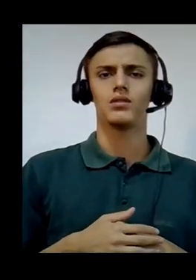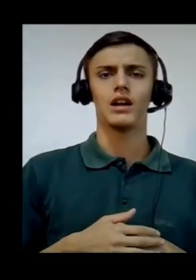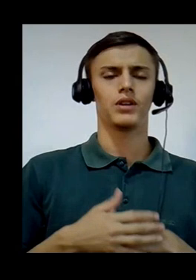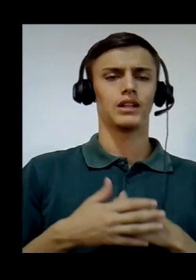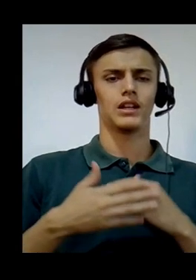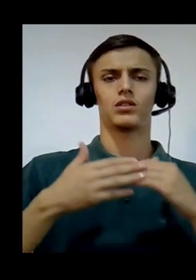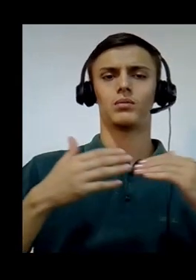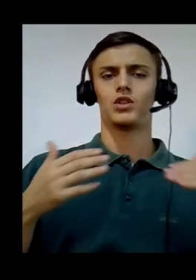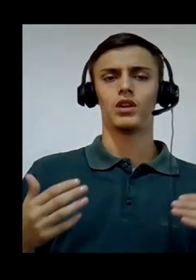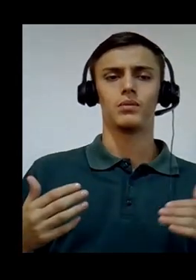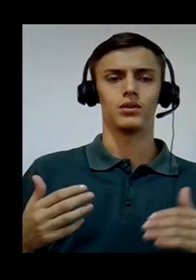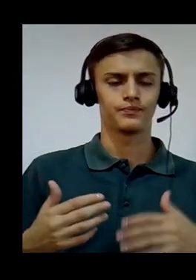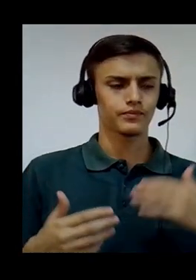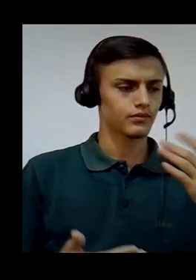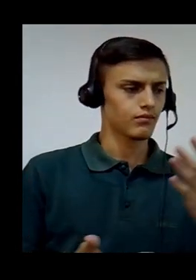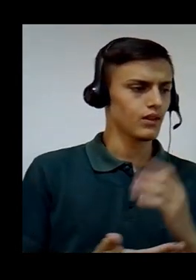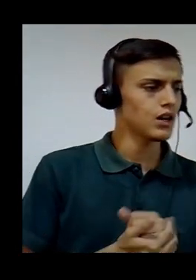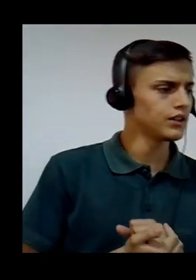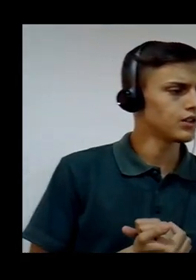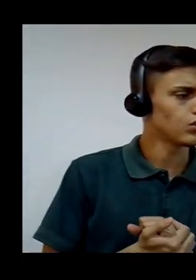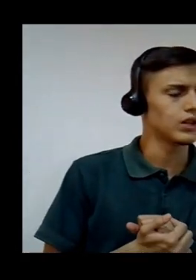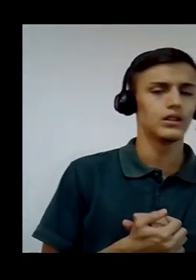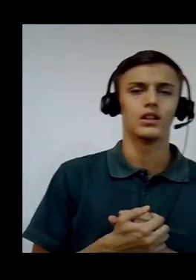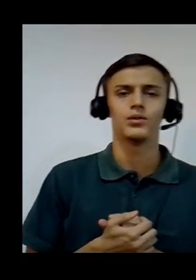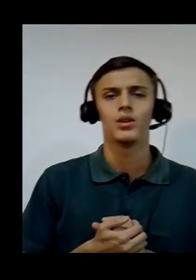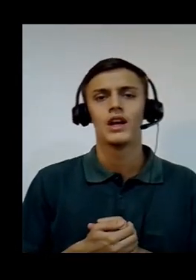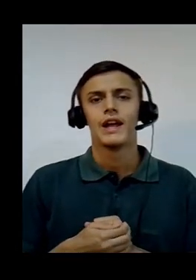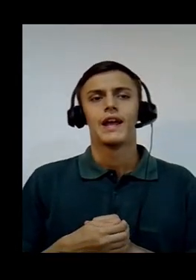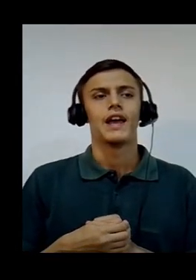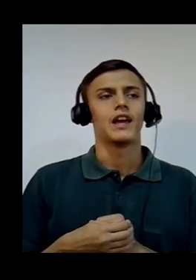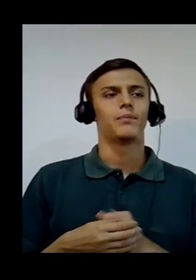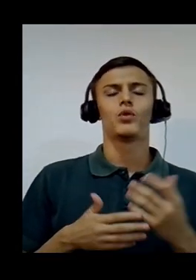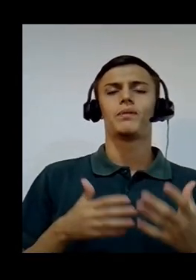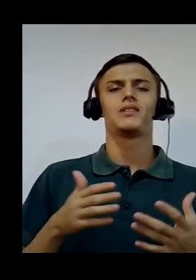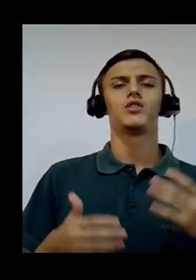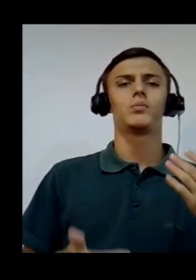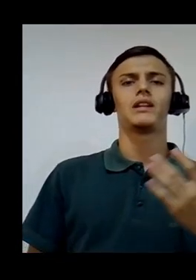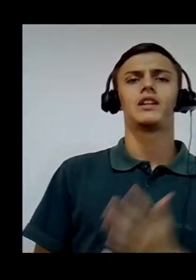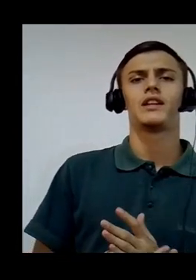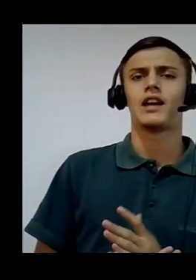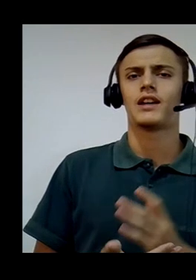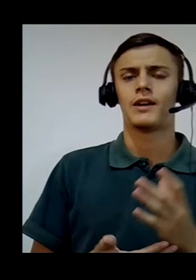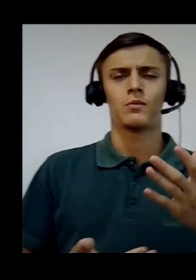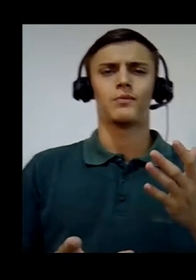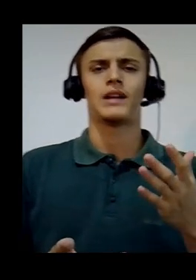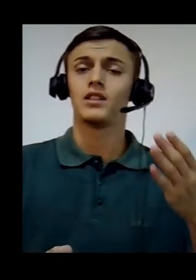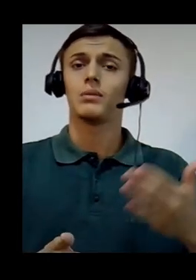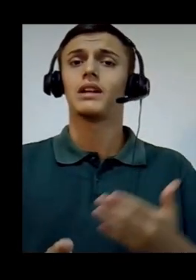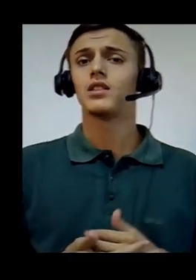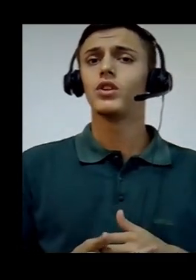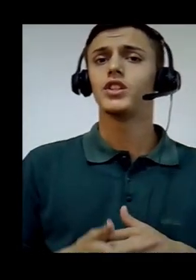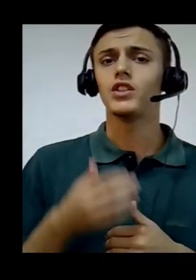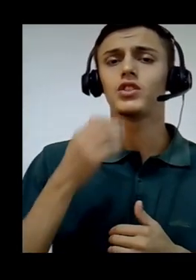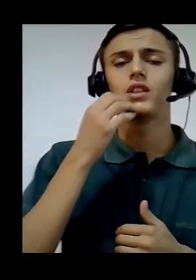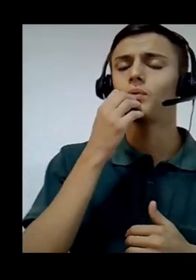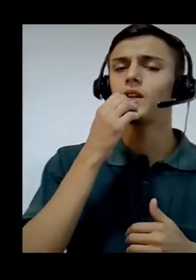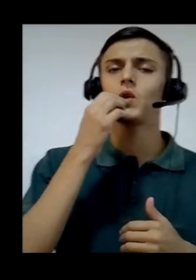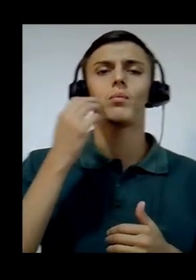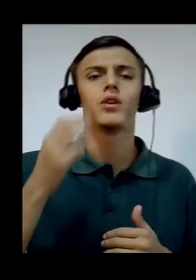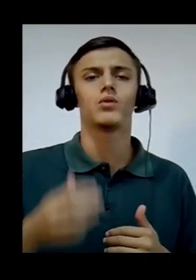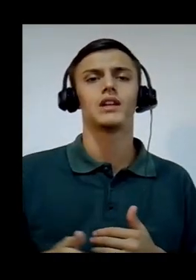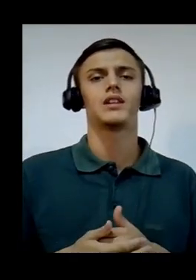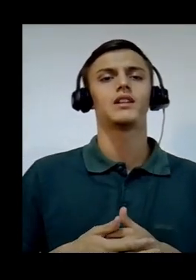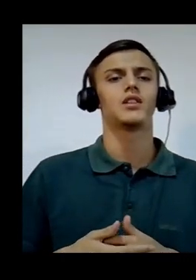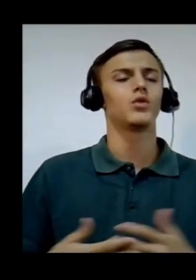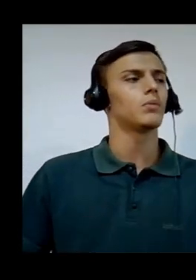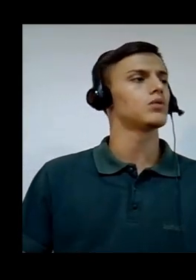vou utilizar o celular, porque daí é totalmente proibido. Andreas, estou andando, tô precisando de atender uma ligação urgente, não tem